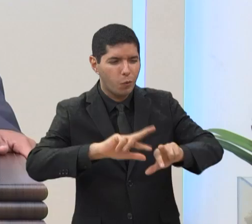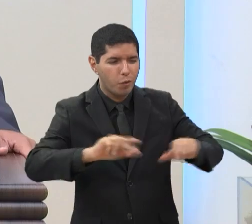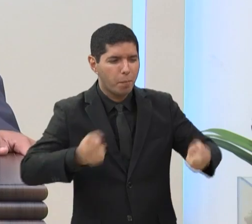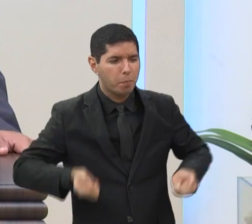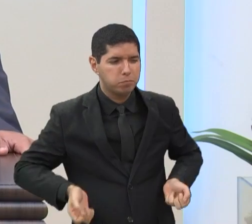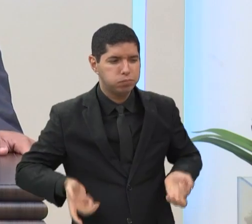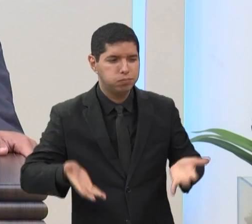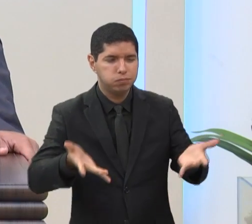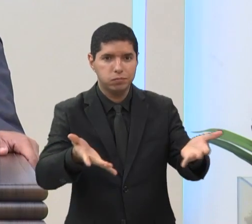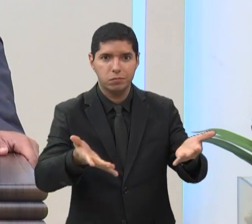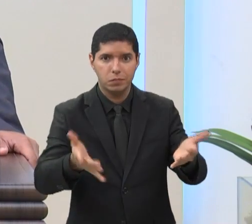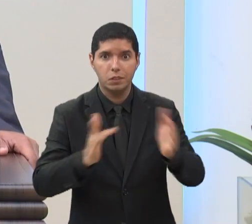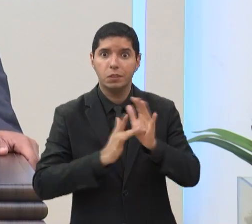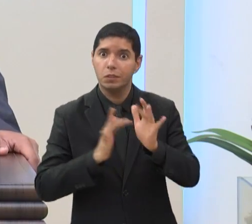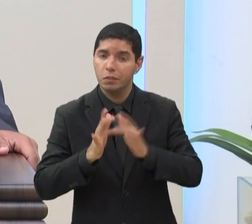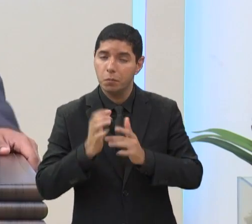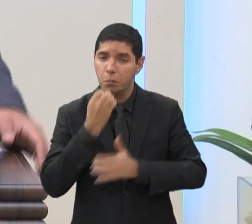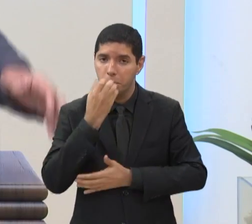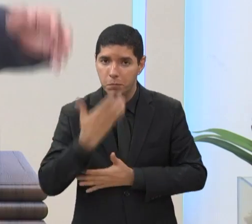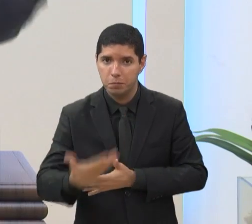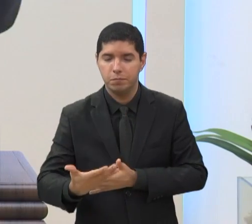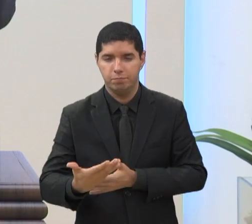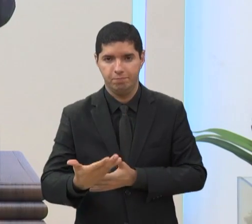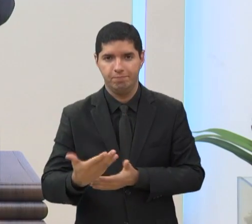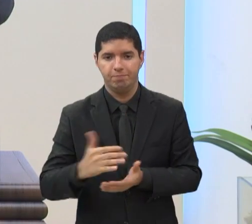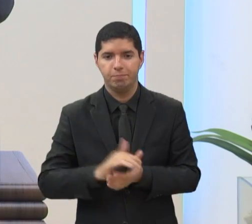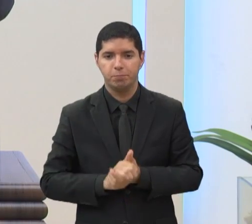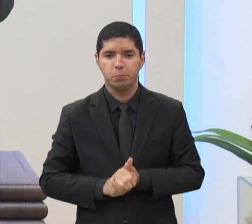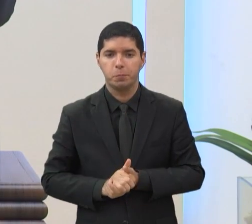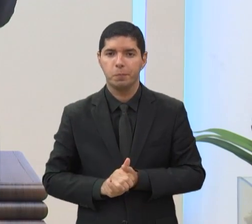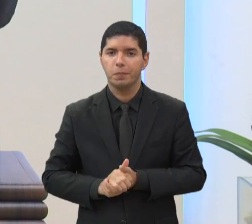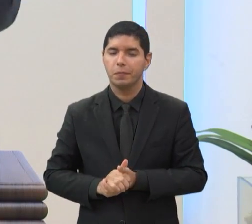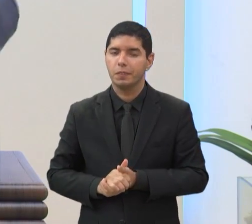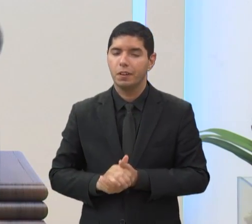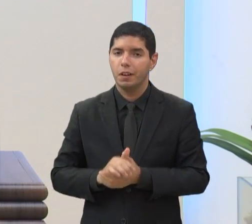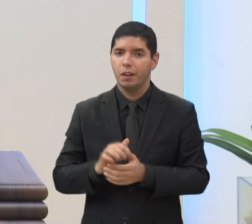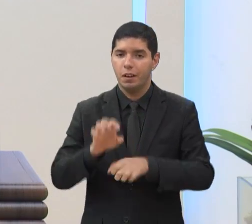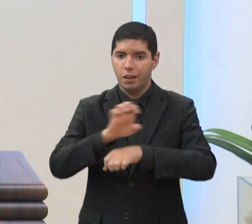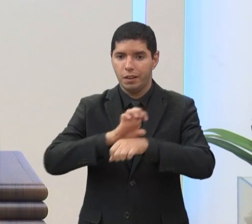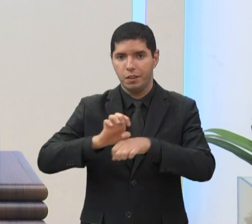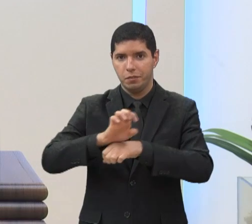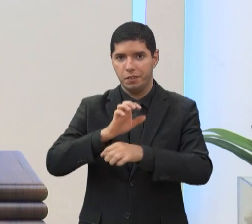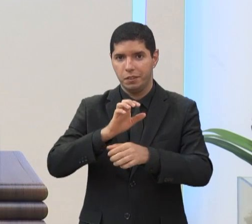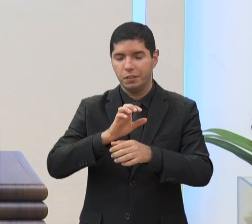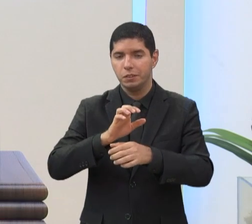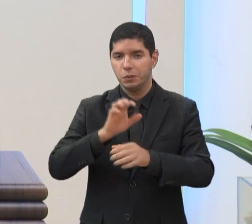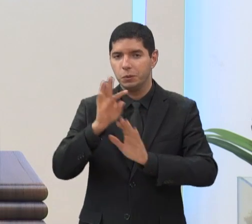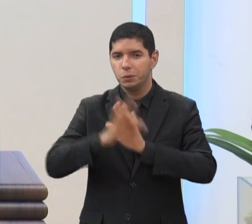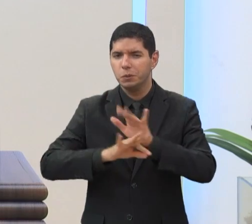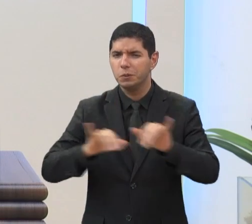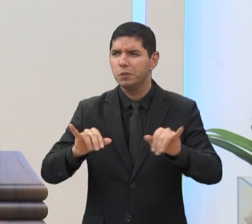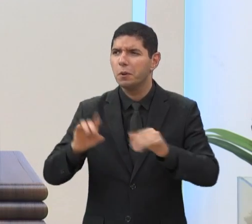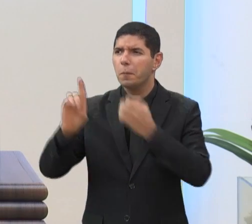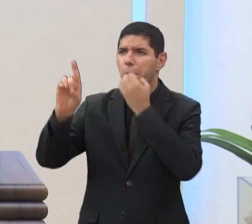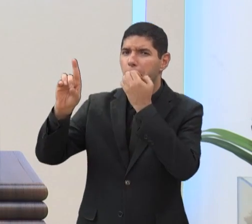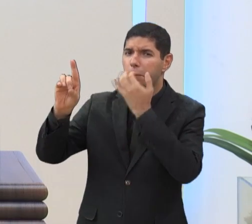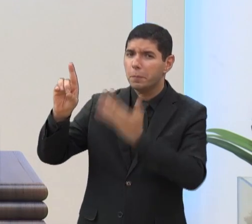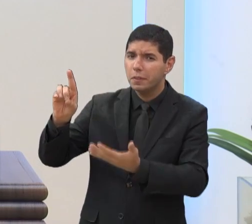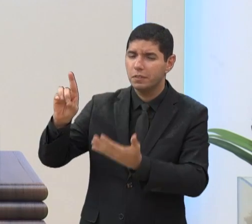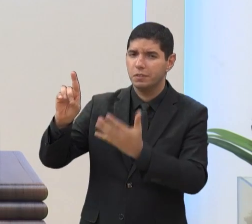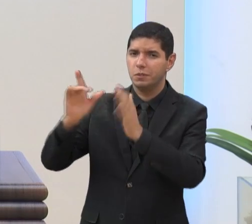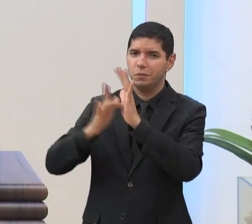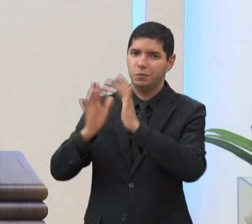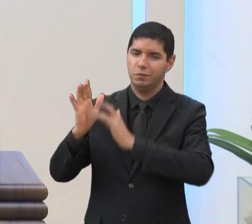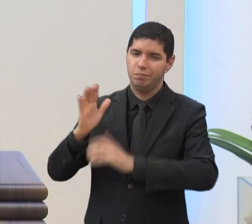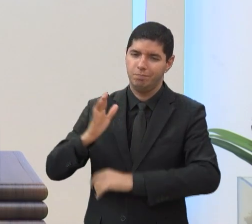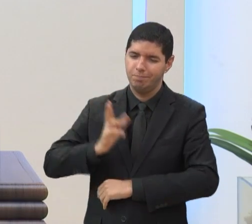aos Efésios: bendito seja o Deus e Pai de nosso Senhor e Salvador Jesus Cristo. A saudação do